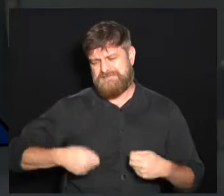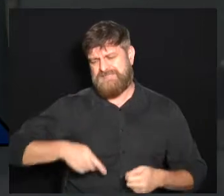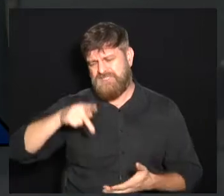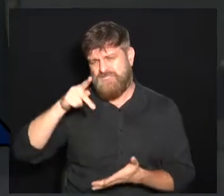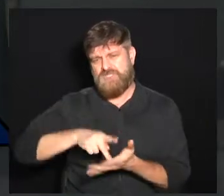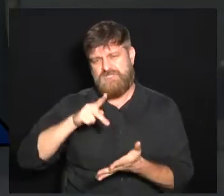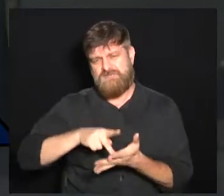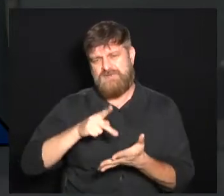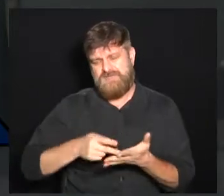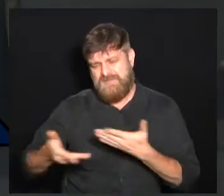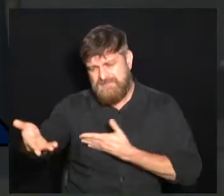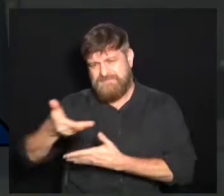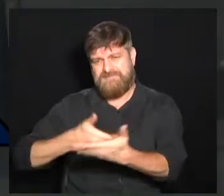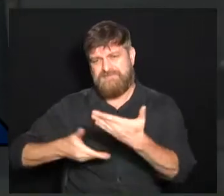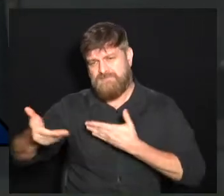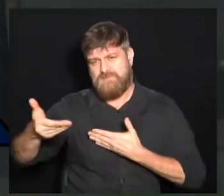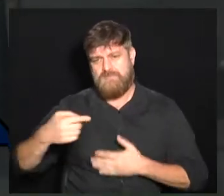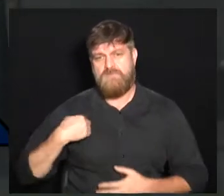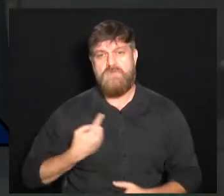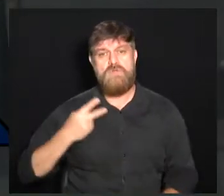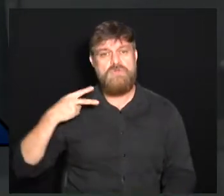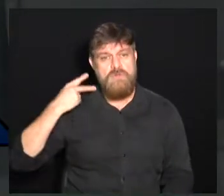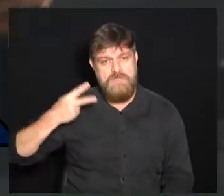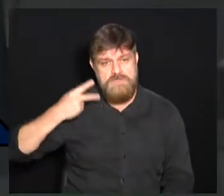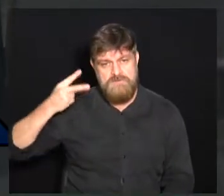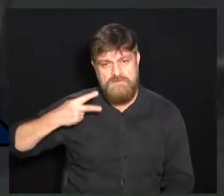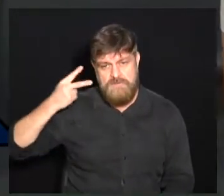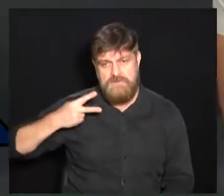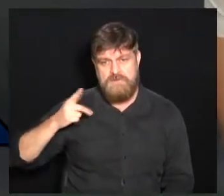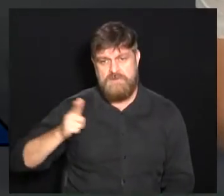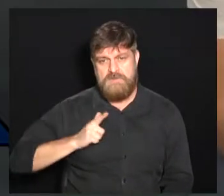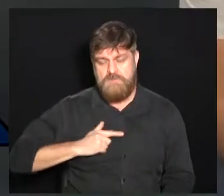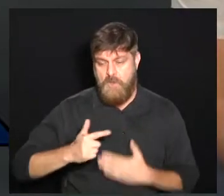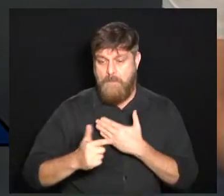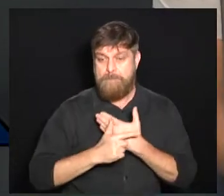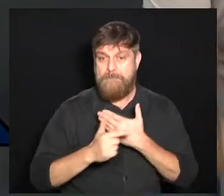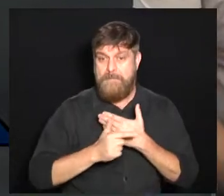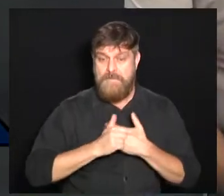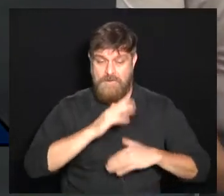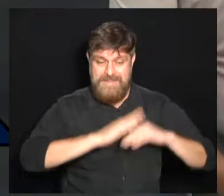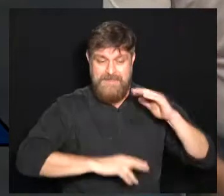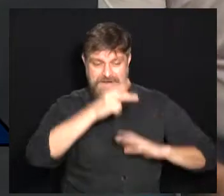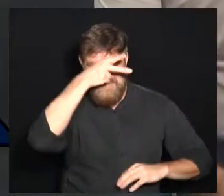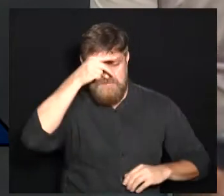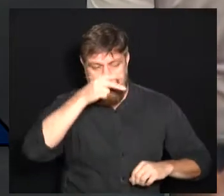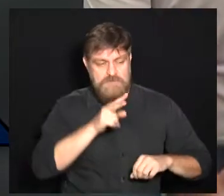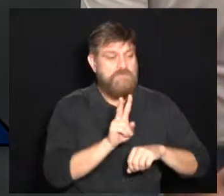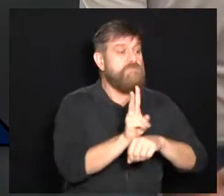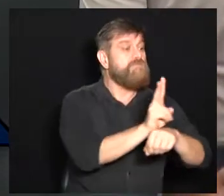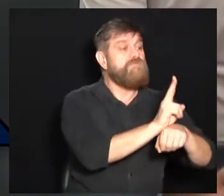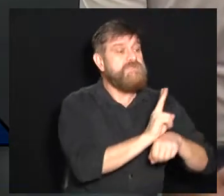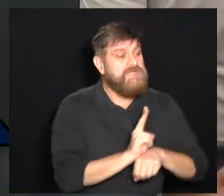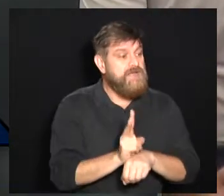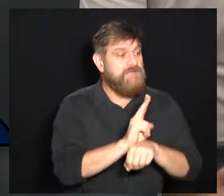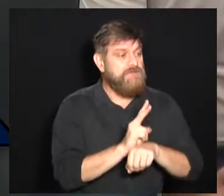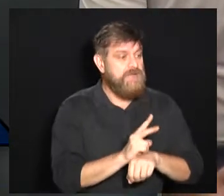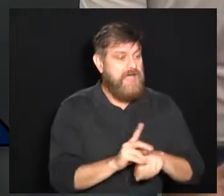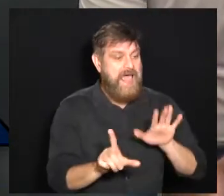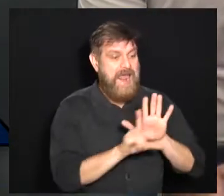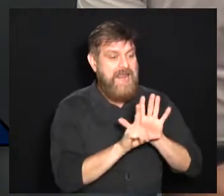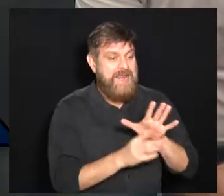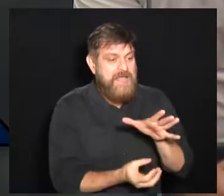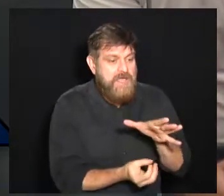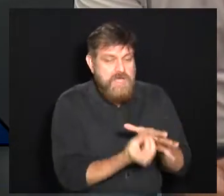relação, porque nós, enquanto vereadores, que temos o papel de fiscalizar, temos o papel de produzir